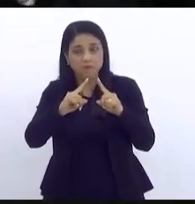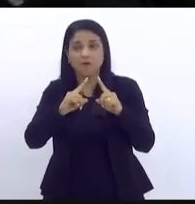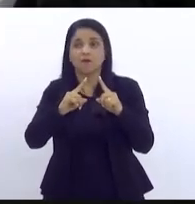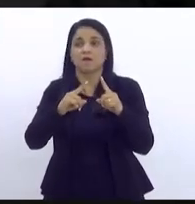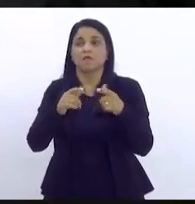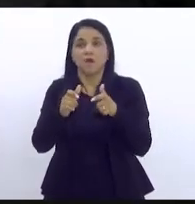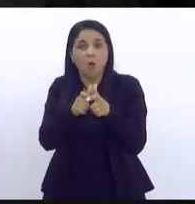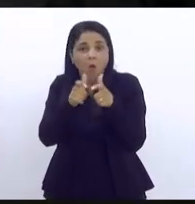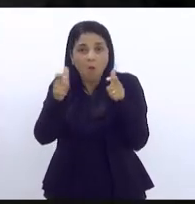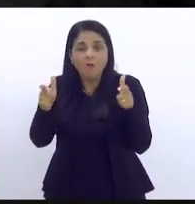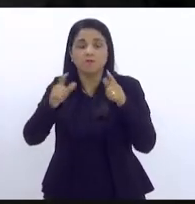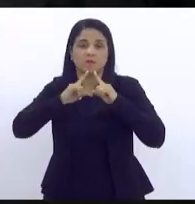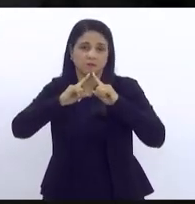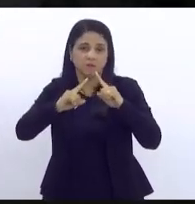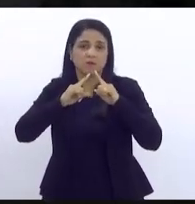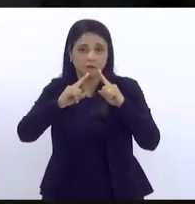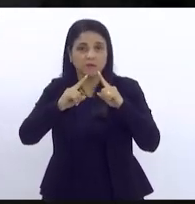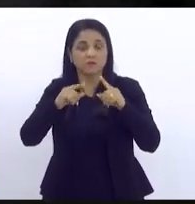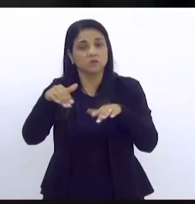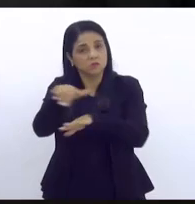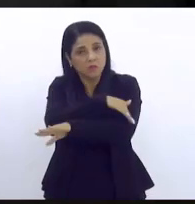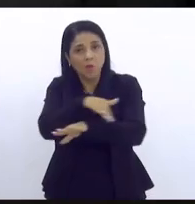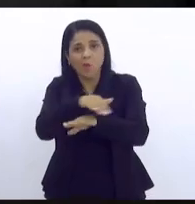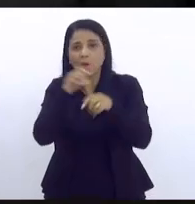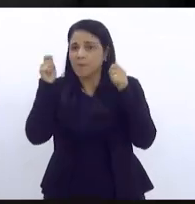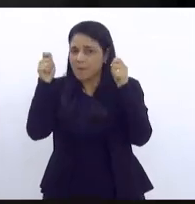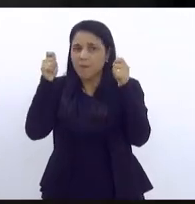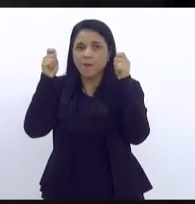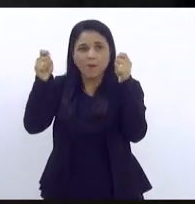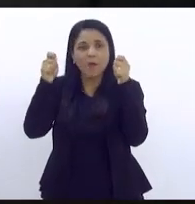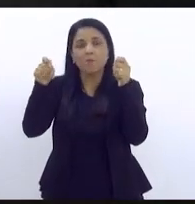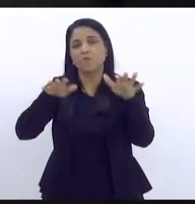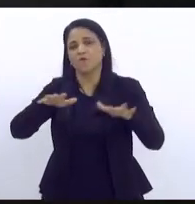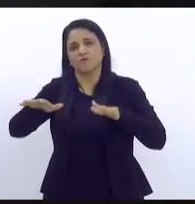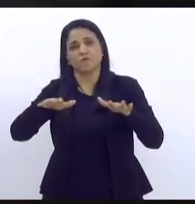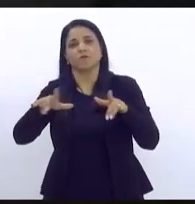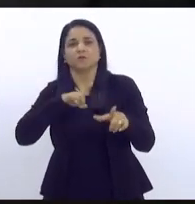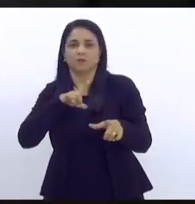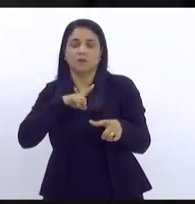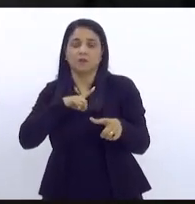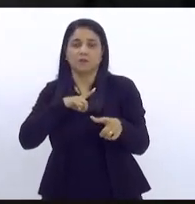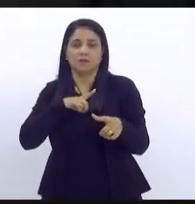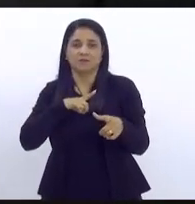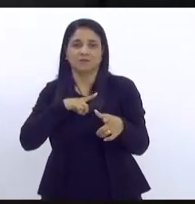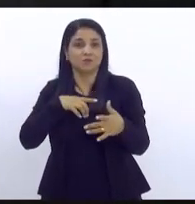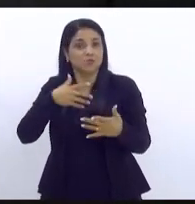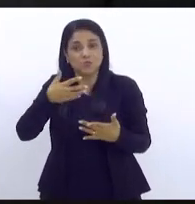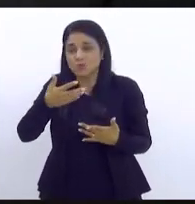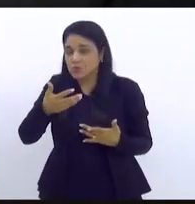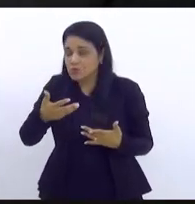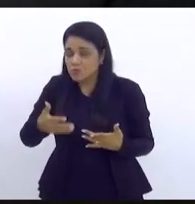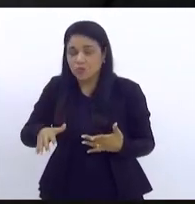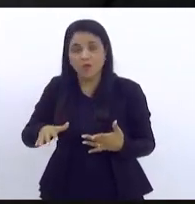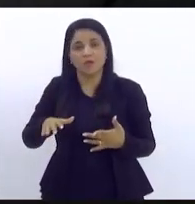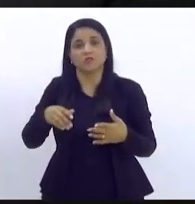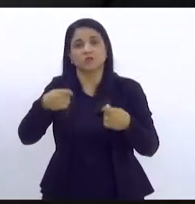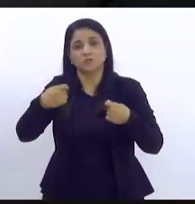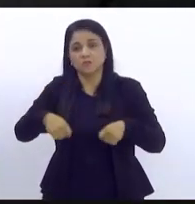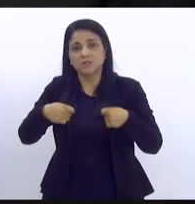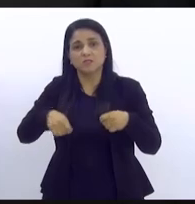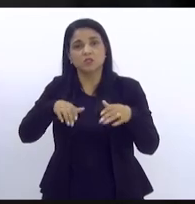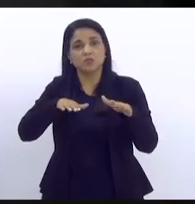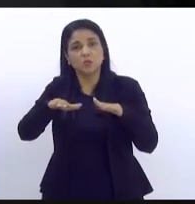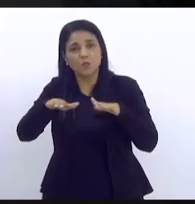aumentar e a reclamação na rua vai Se surgir a gente não quer passar por isso a gente tem que ir num movimento que eu não